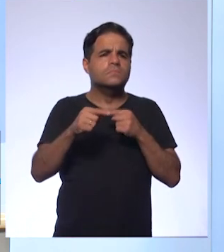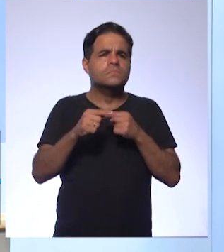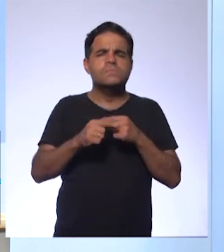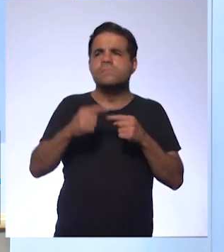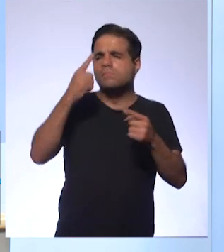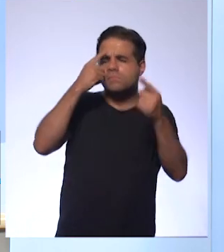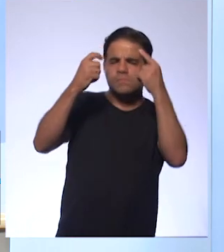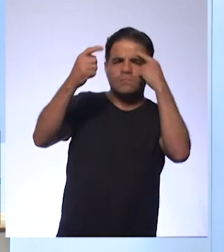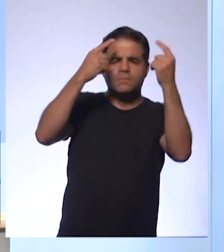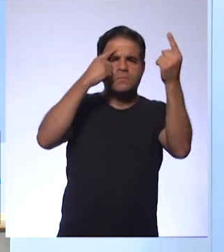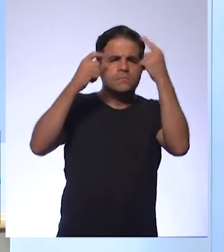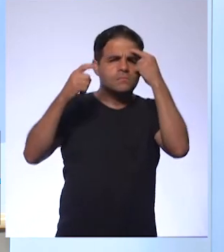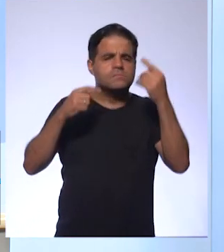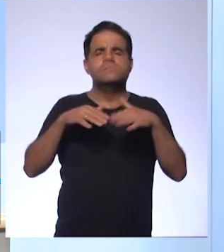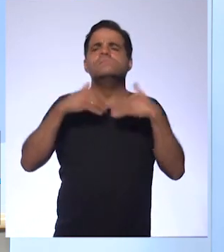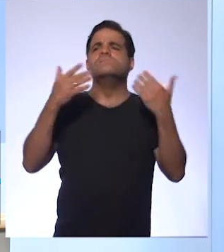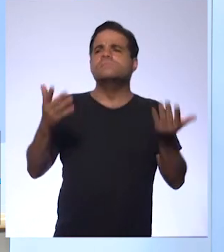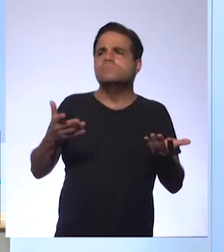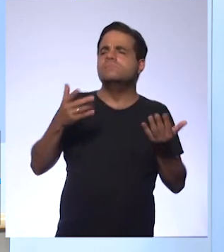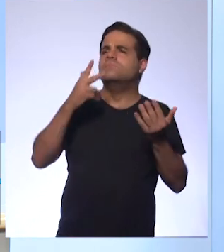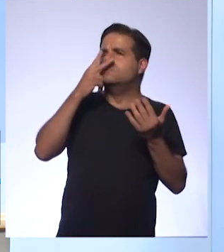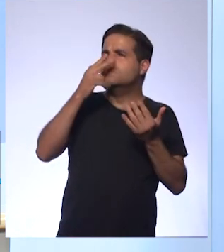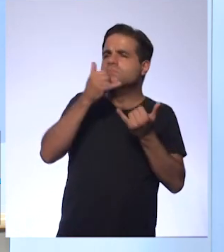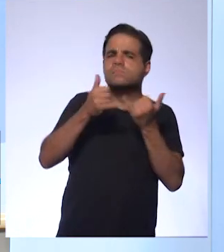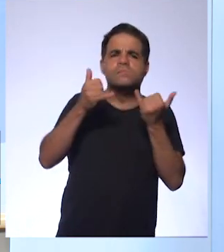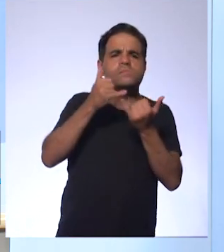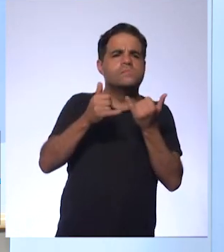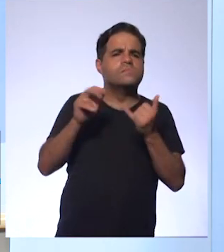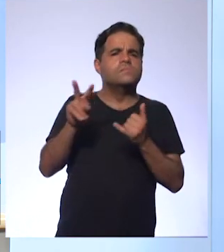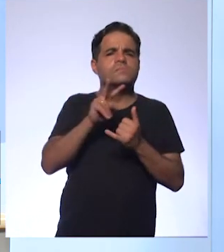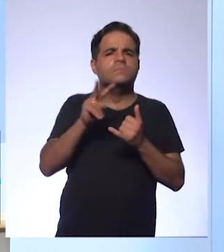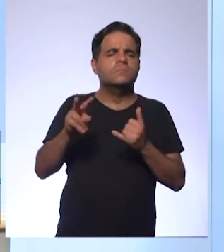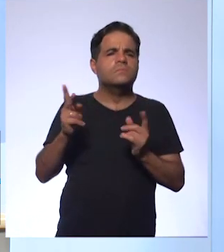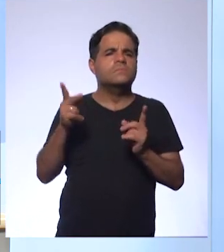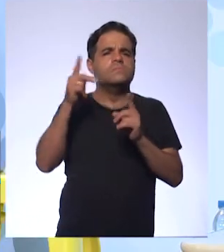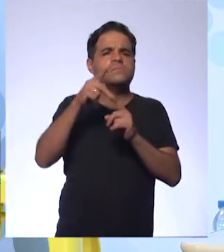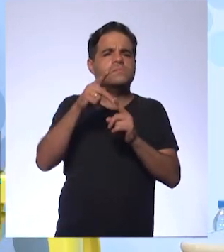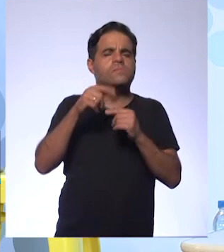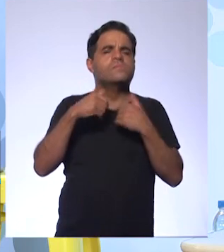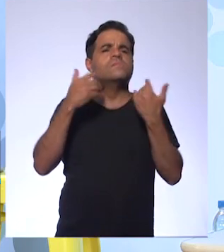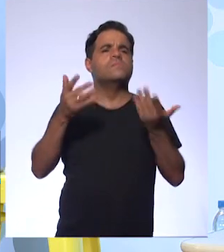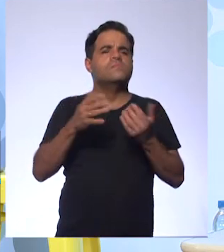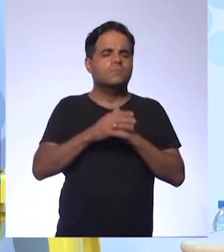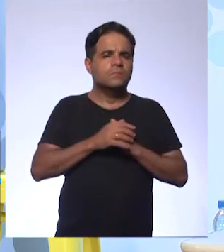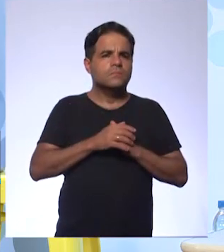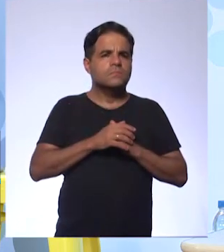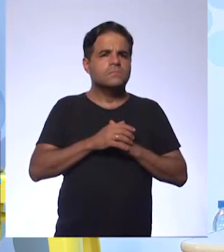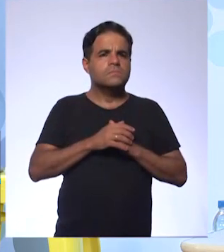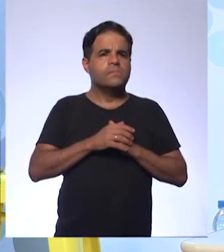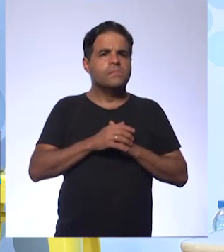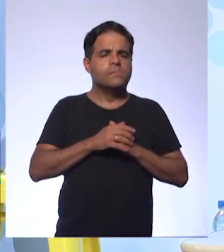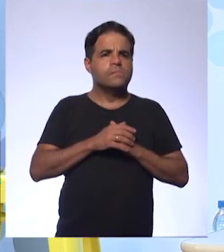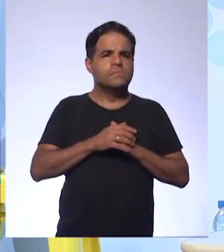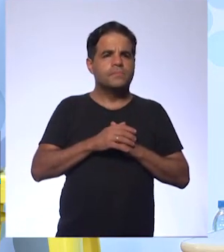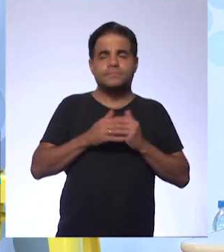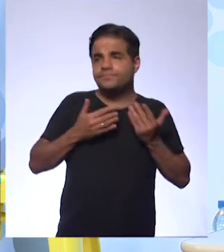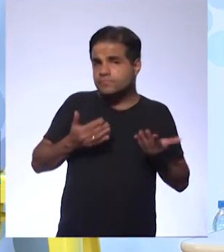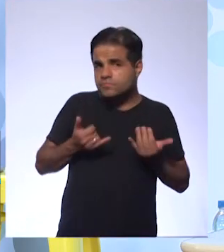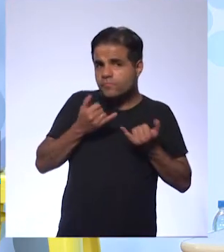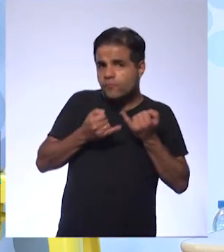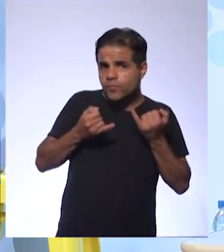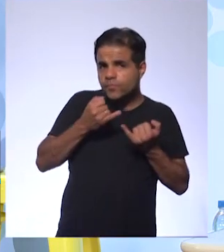suas ideias políticas. Qual é a semelhança entre esses dois personagens? Então vamos lá, pessoal. A